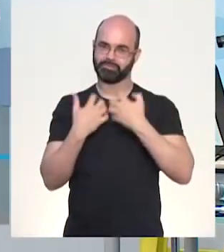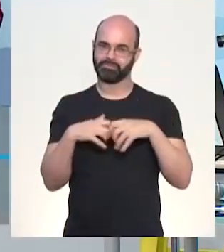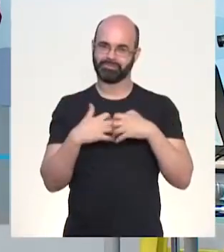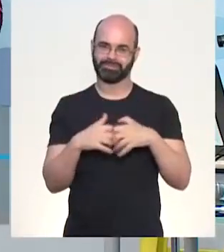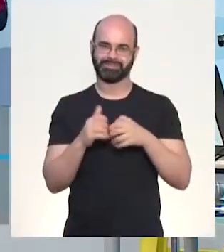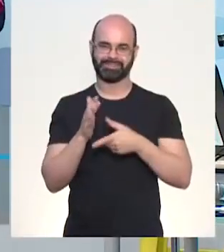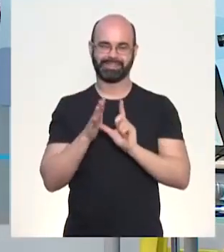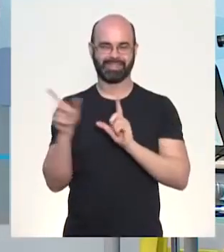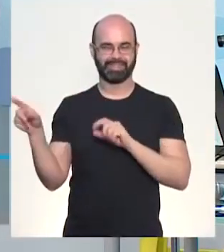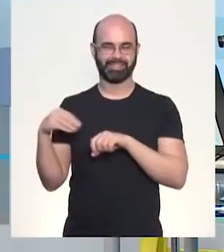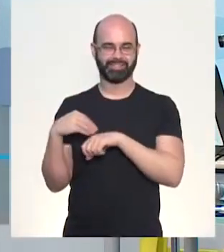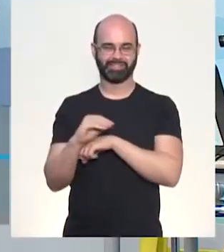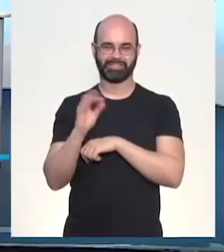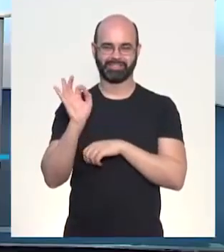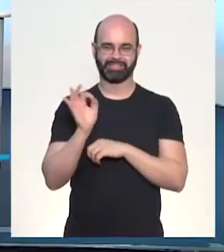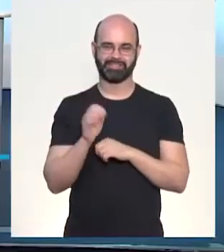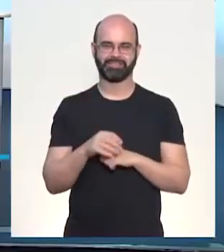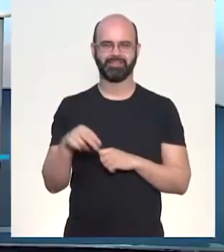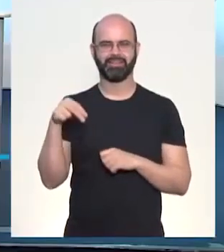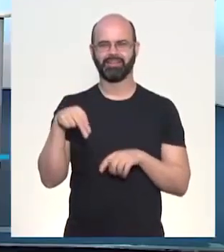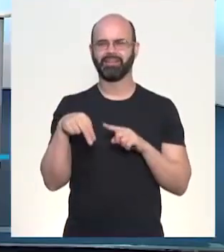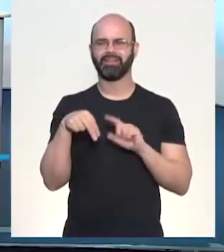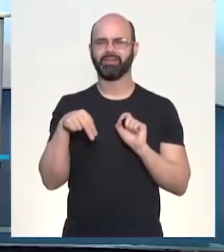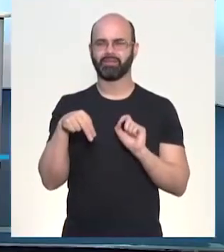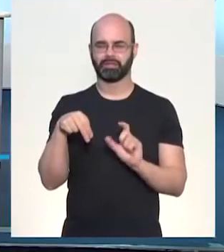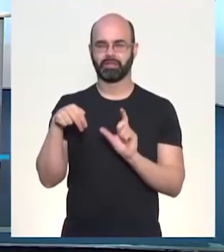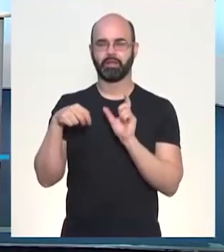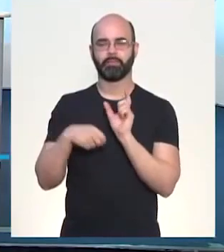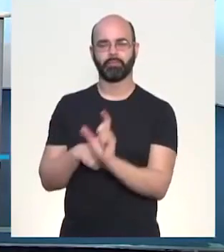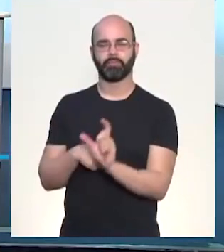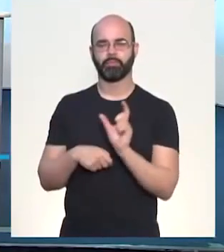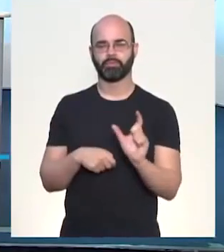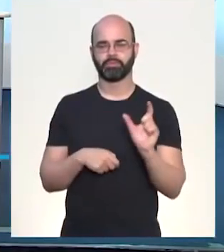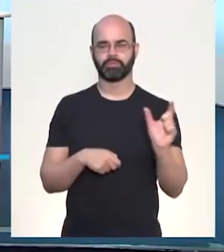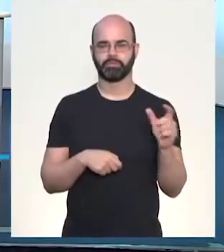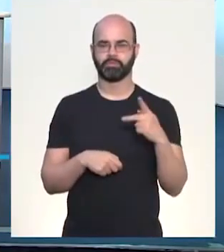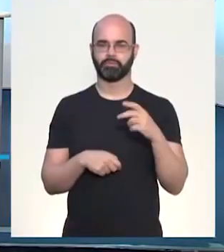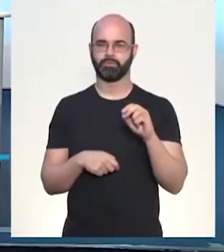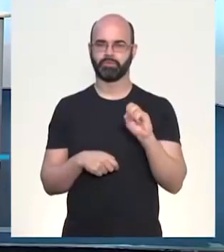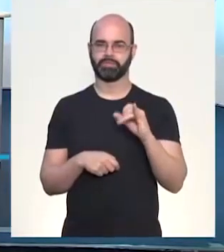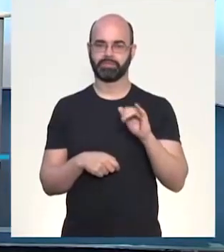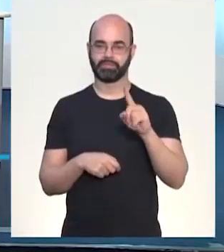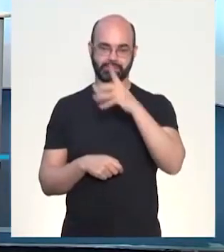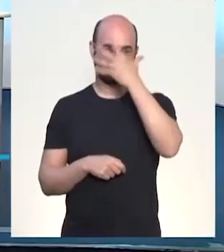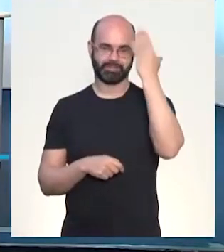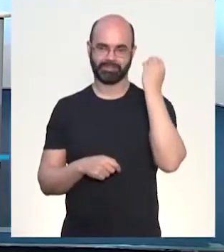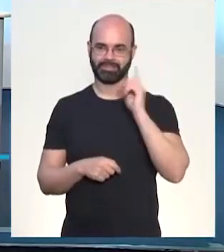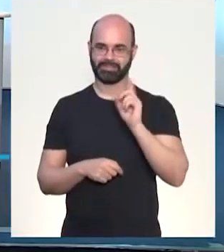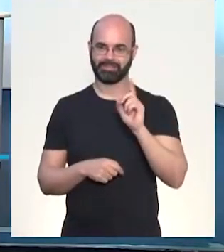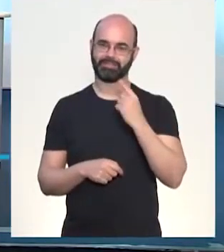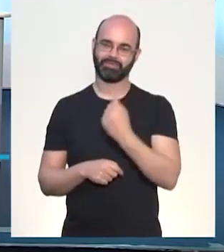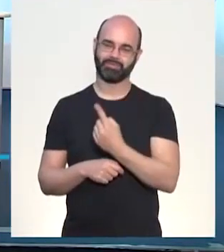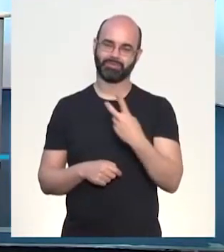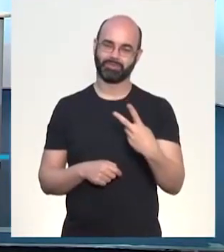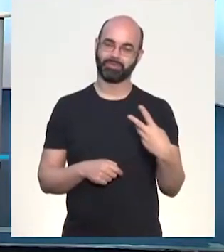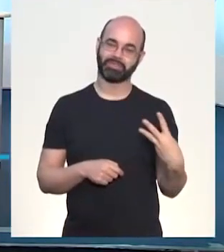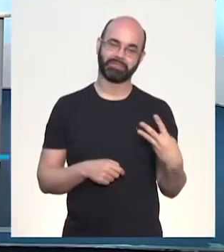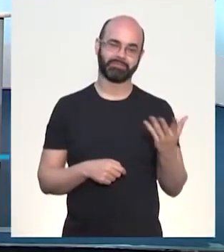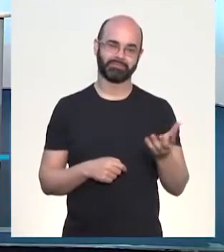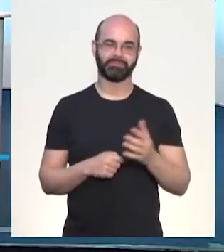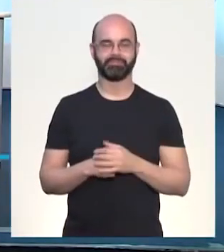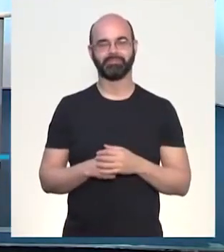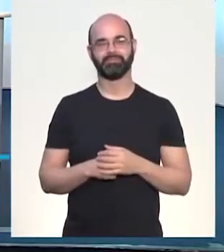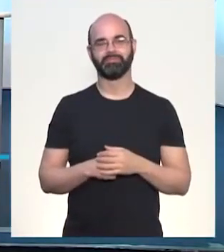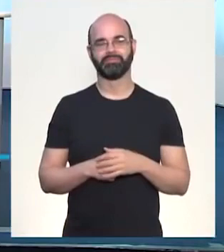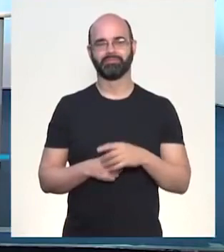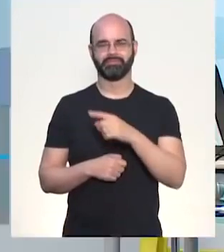dica que você deu, né, Vi? O N vai ser o quê mesmo? A posição? A N é a posição. Não Tudo pode bem? esquecer disso, Posição tá bom? 1, posição 2, posição 3 e assim por diante. Com